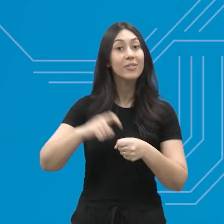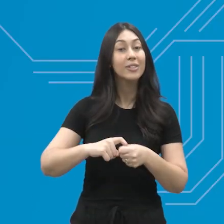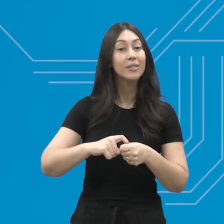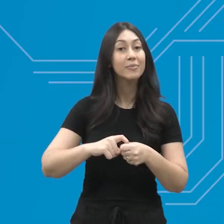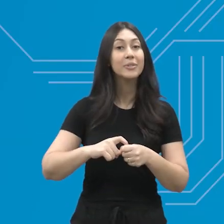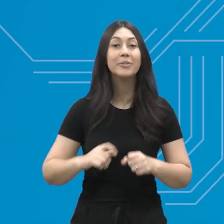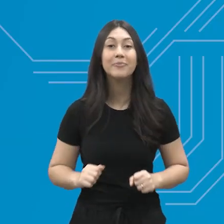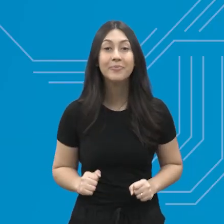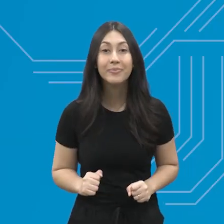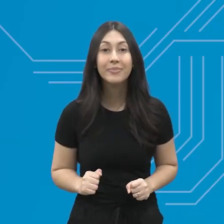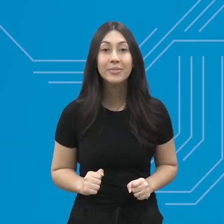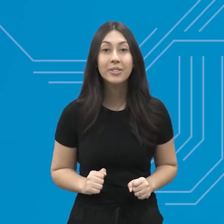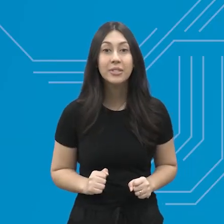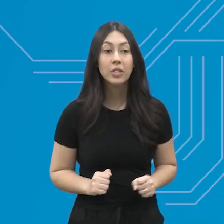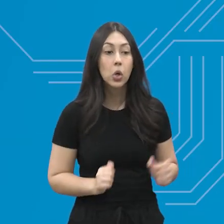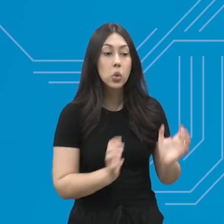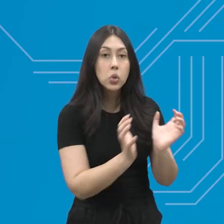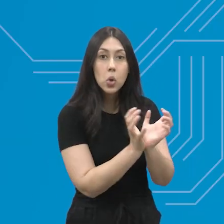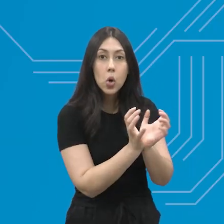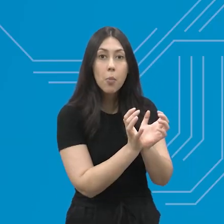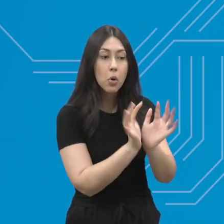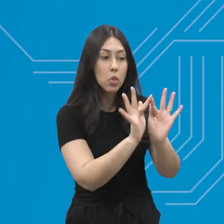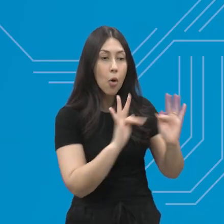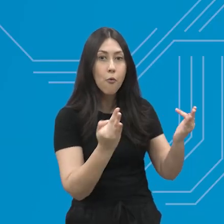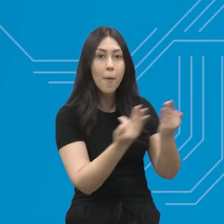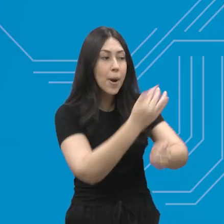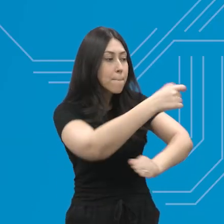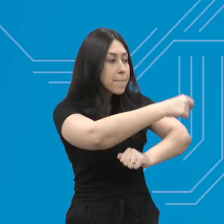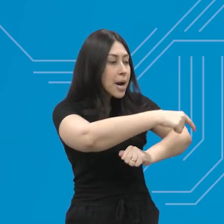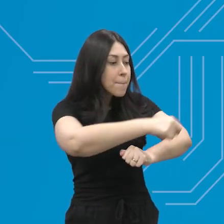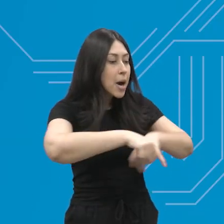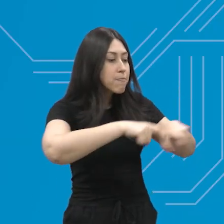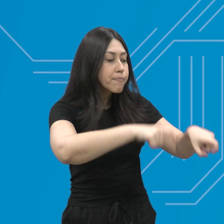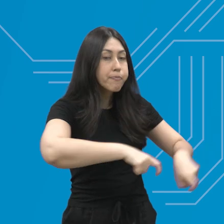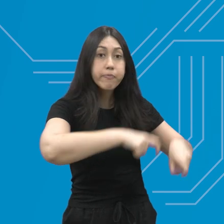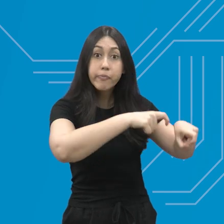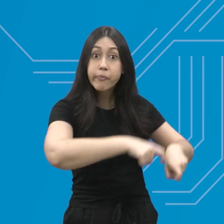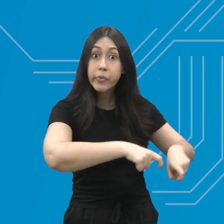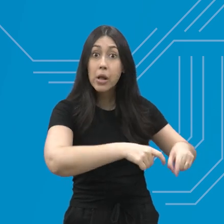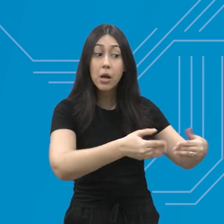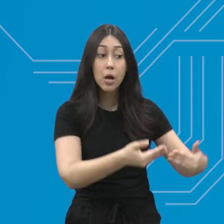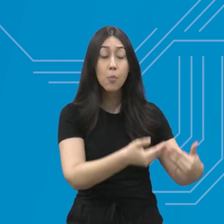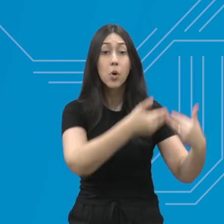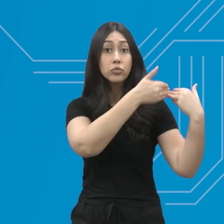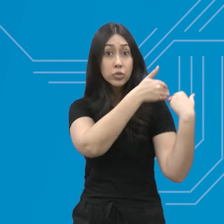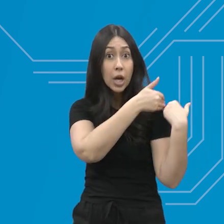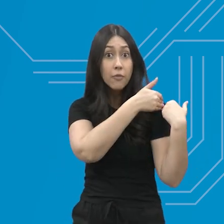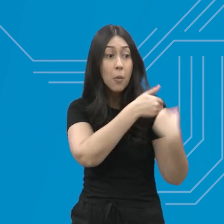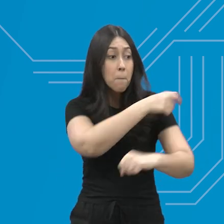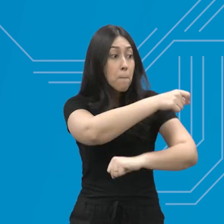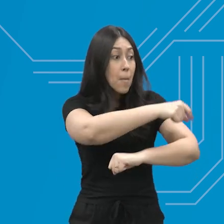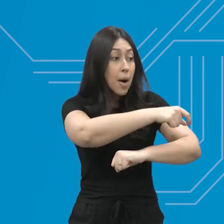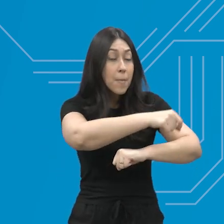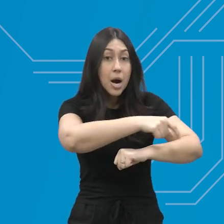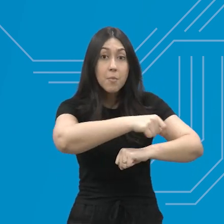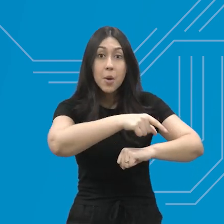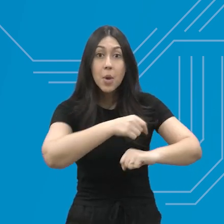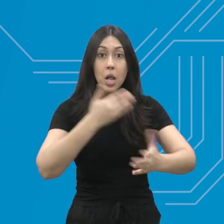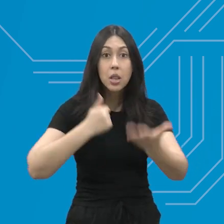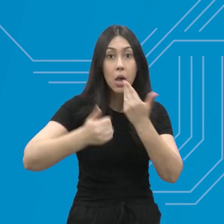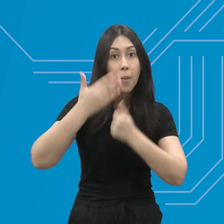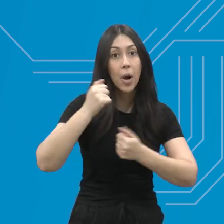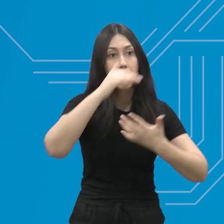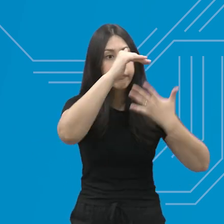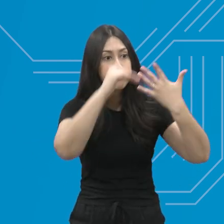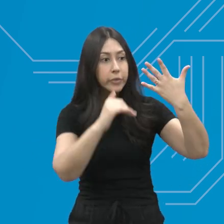Estamos de volta. Os agricultores familiares do Brasil são responsáveis por uma produção de alimentos que representa a 8ª